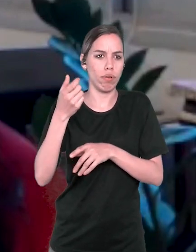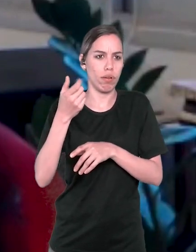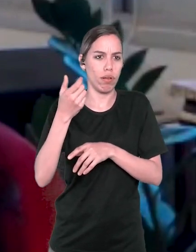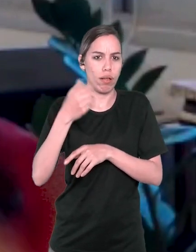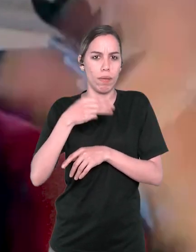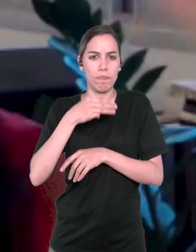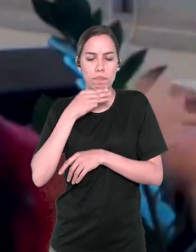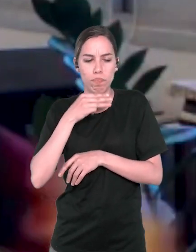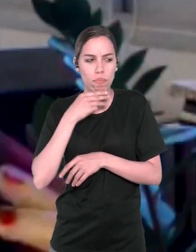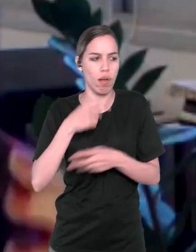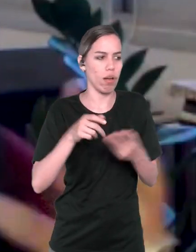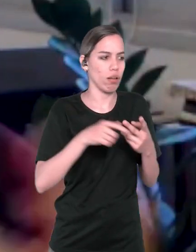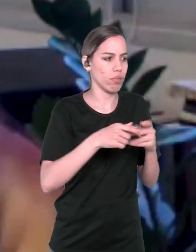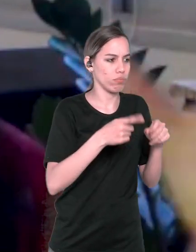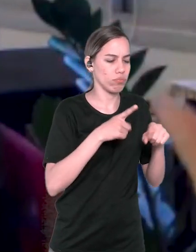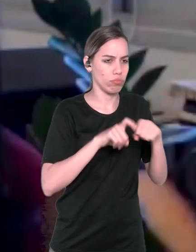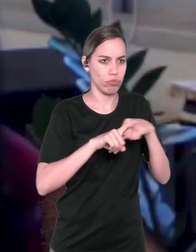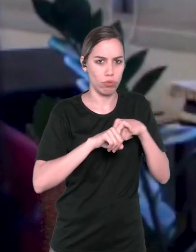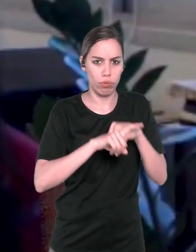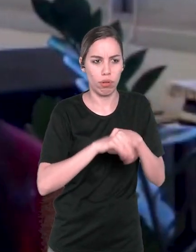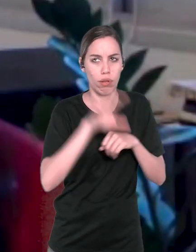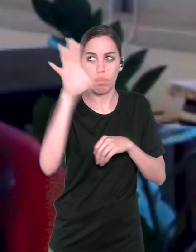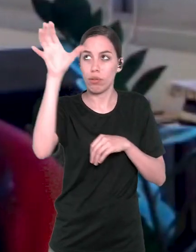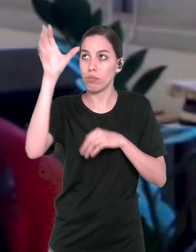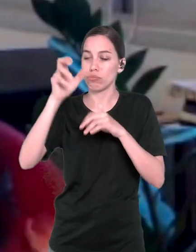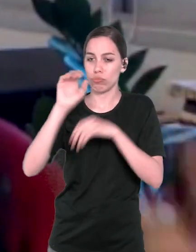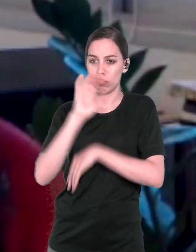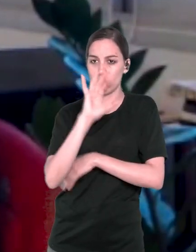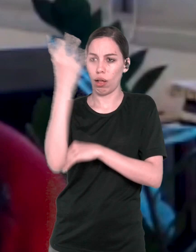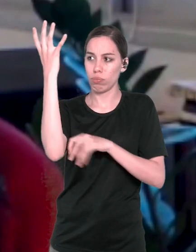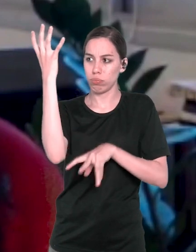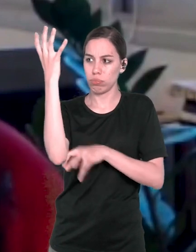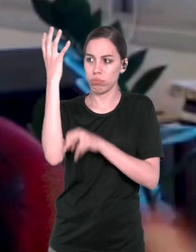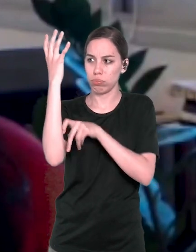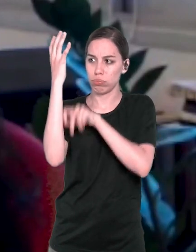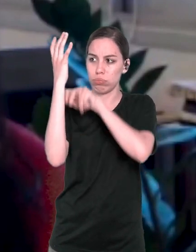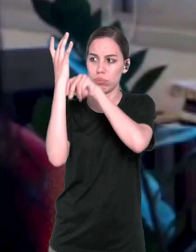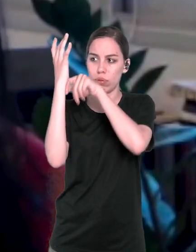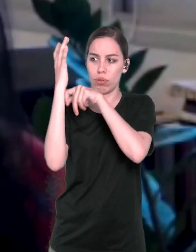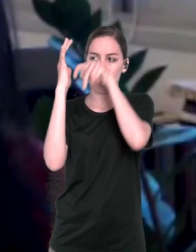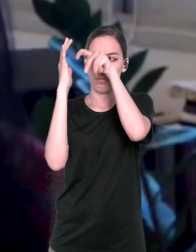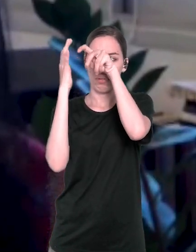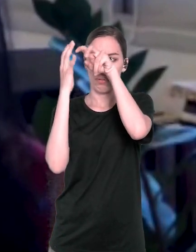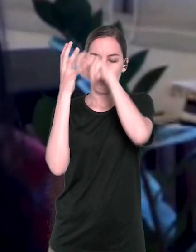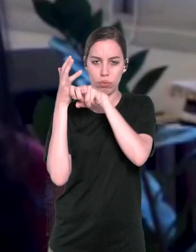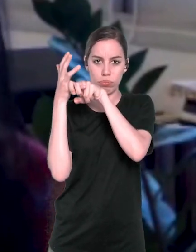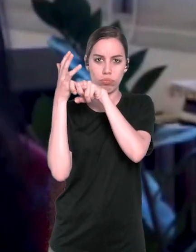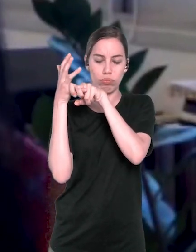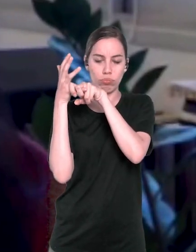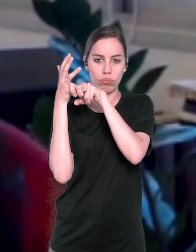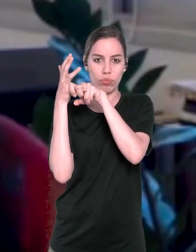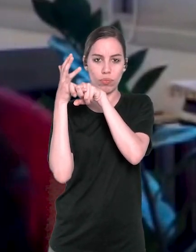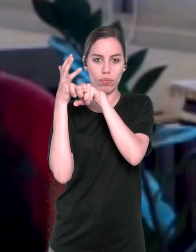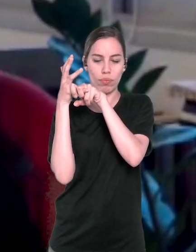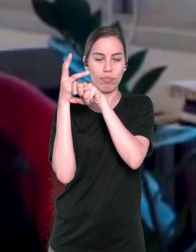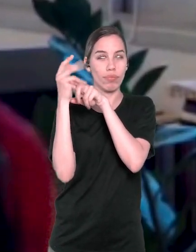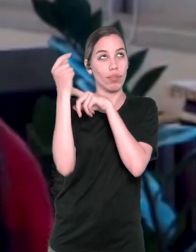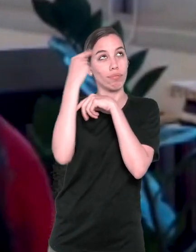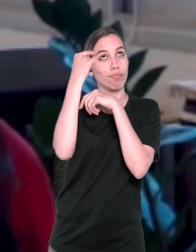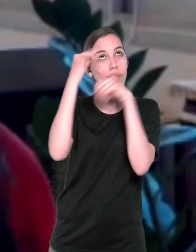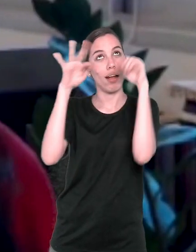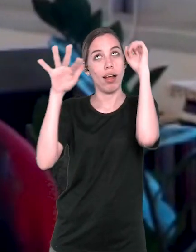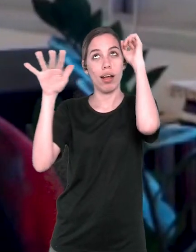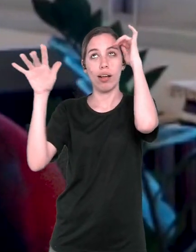no quintal da minha casa. Eu subia nas árvores e ficava lá inventando histórias, né? Então,